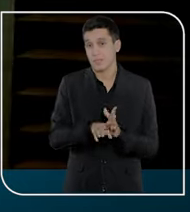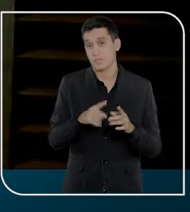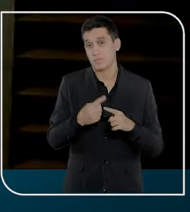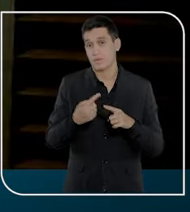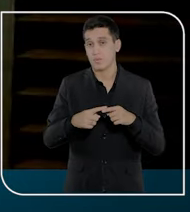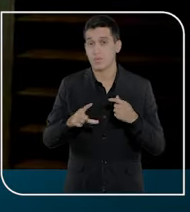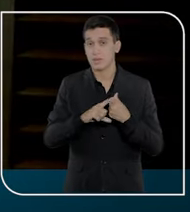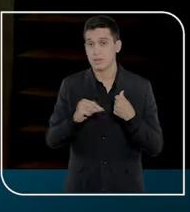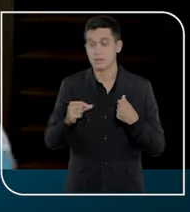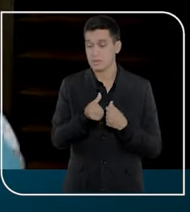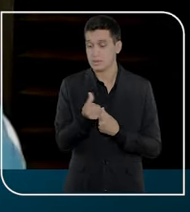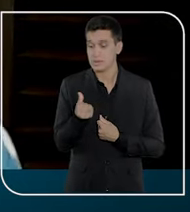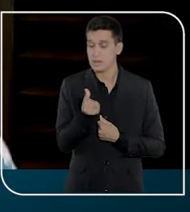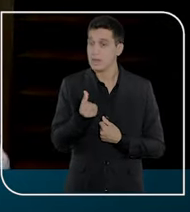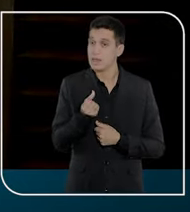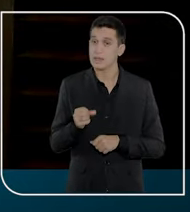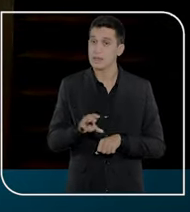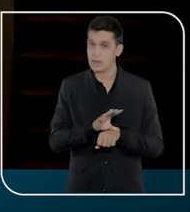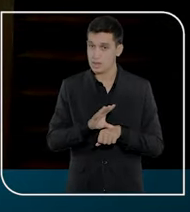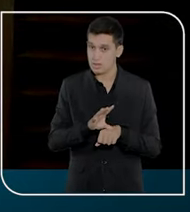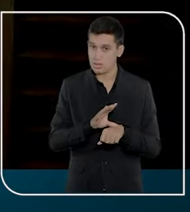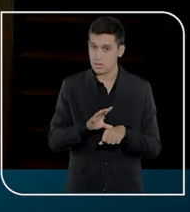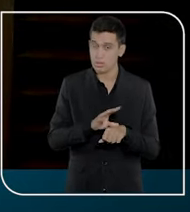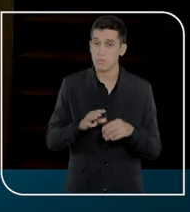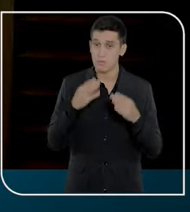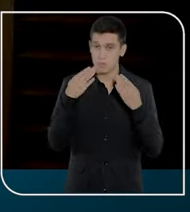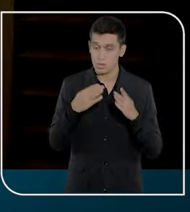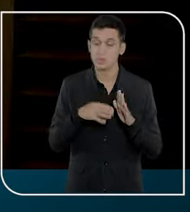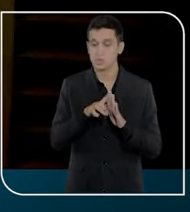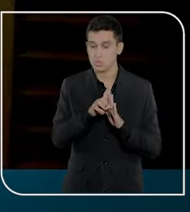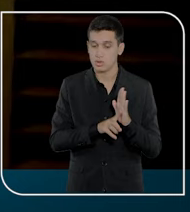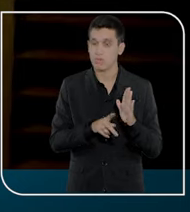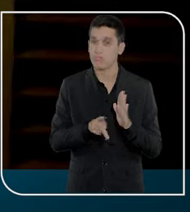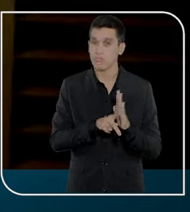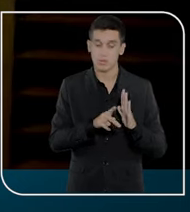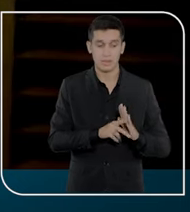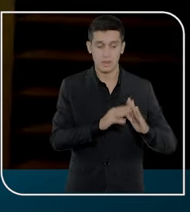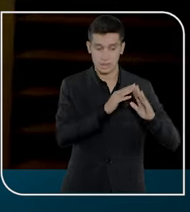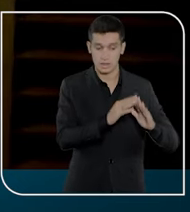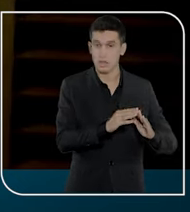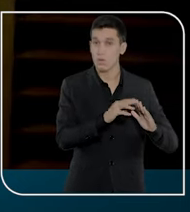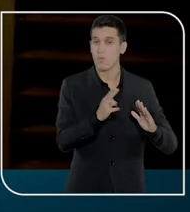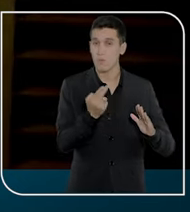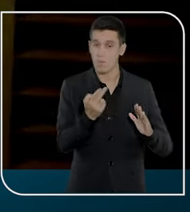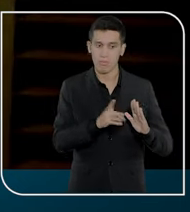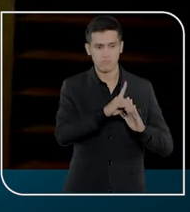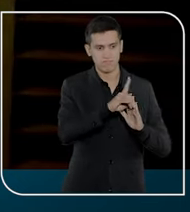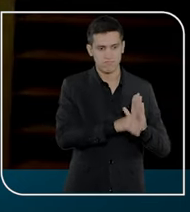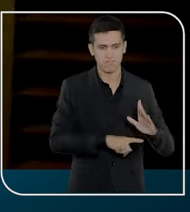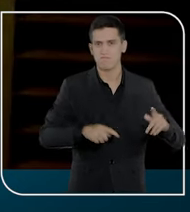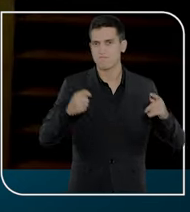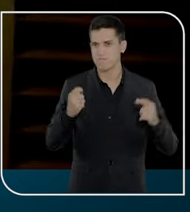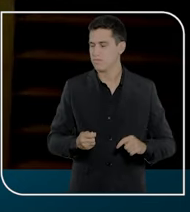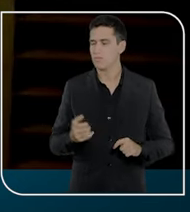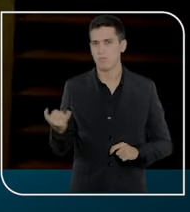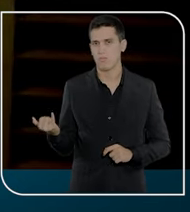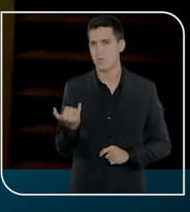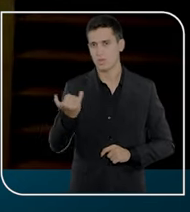6º, salvo engano, da Constituição, coloca o direito à moradia como um direito fundamental, um direito social,